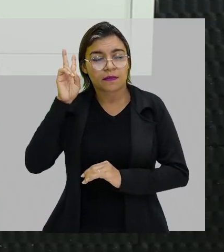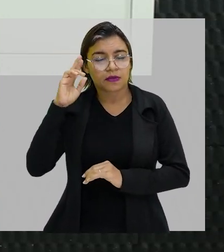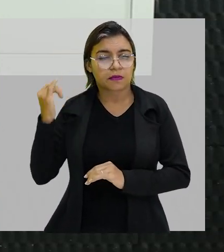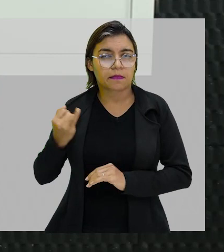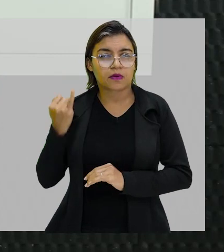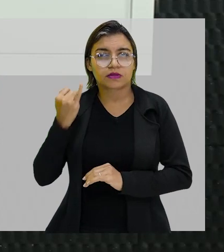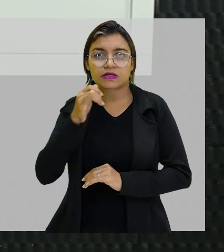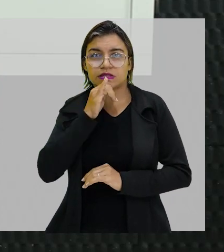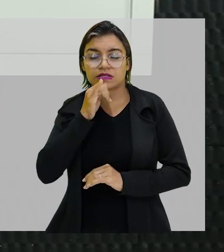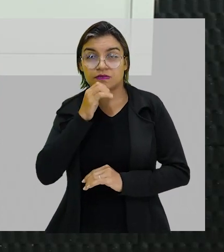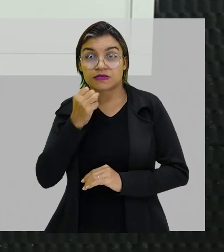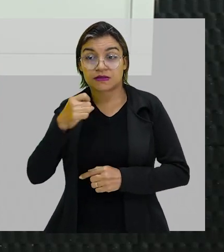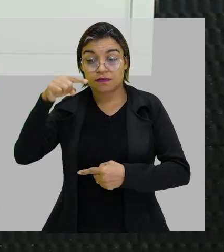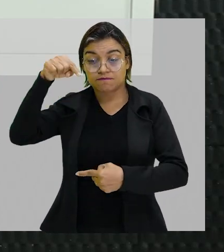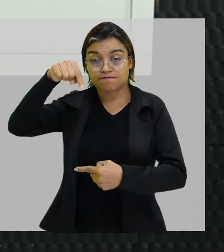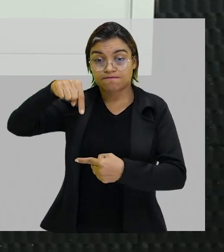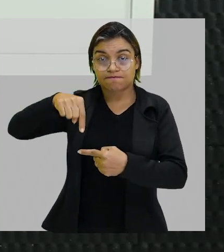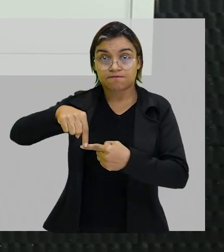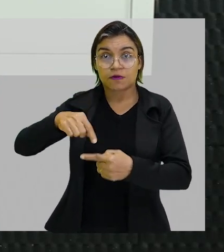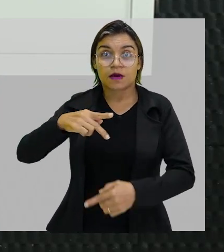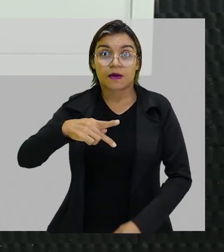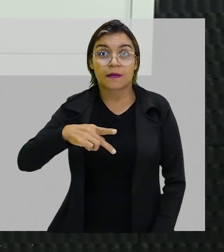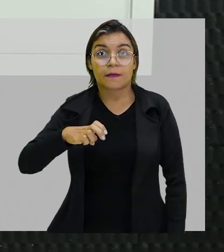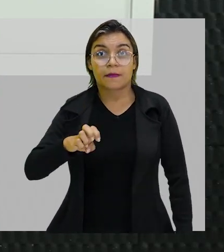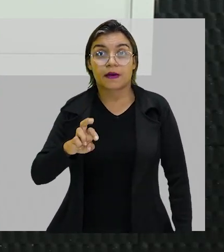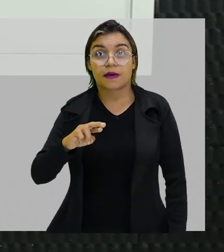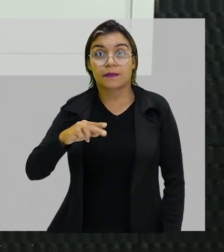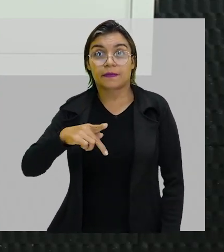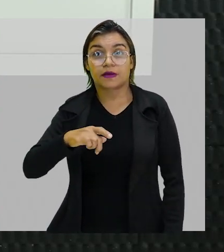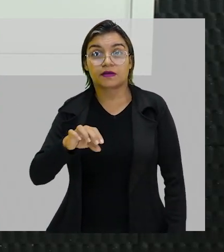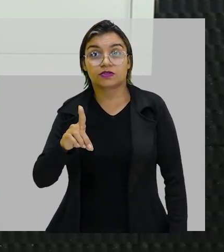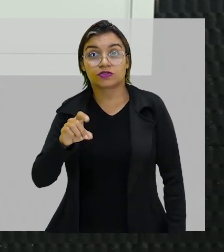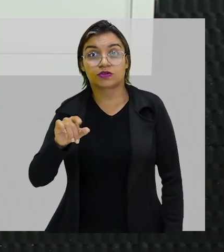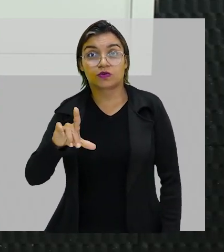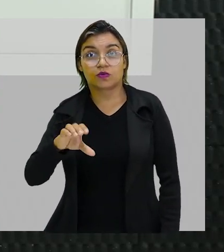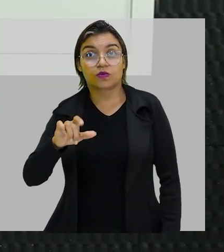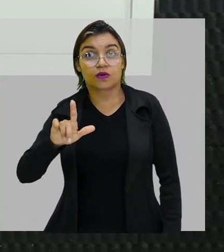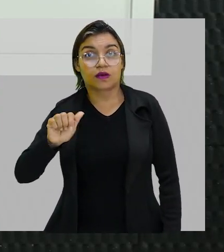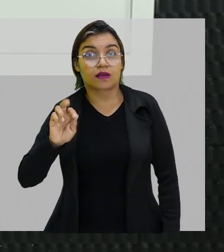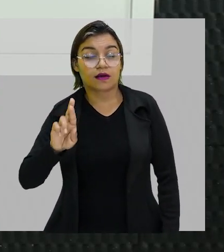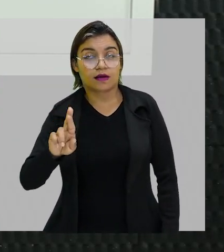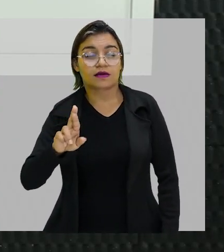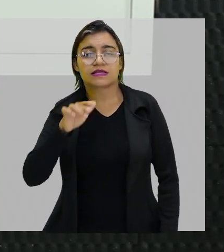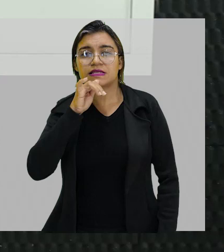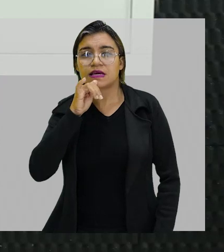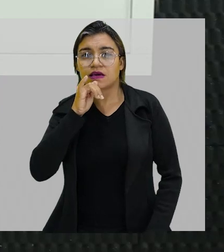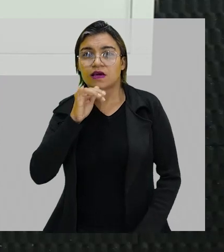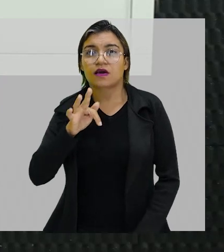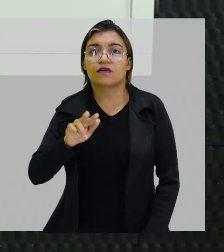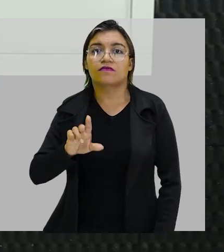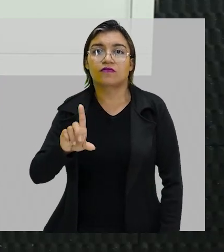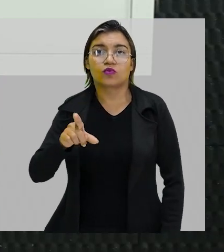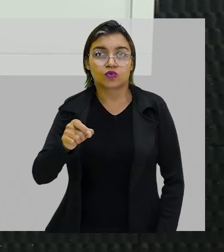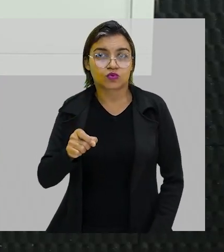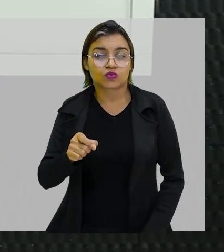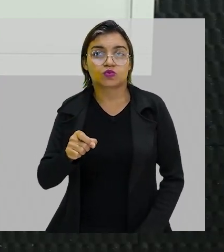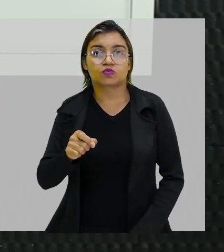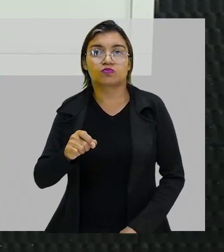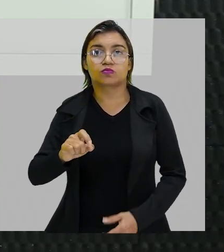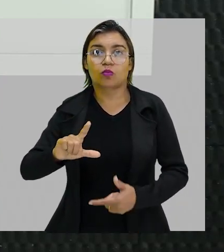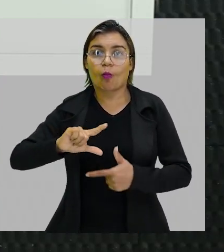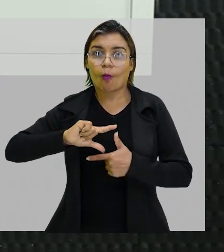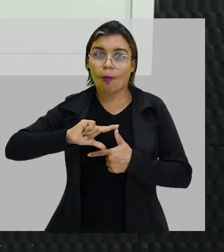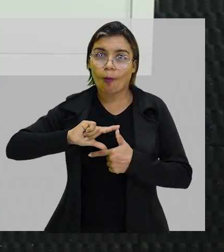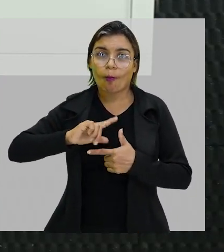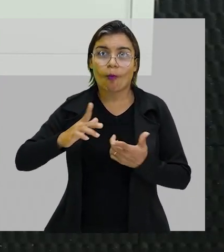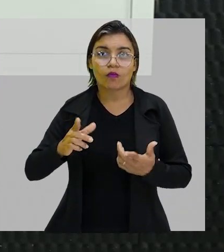perpendicular, né, o vetor normal e o campo, esse nosso fluxo ele é nulo, tá certo? Mas